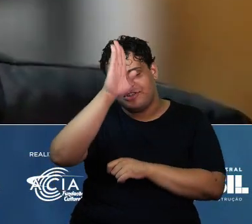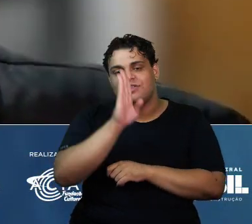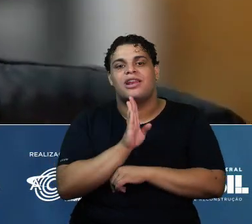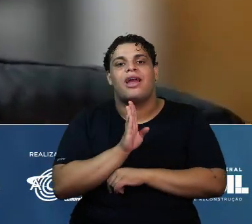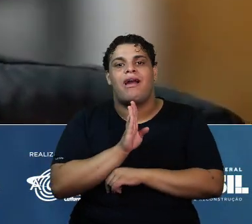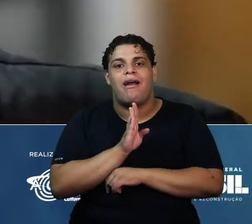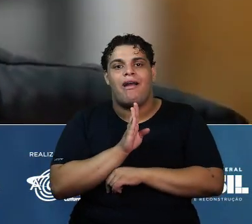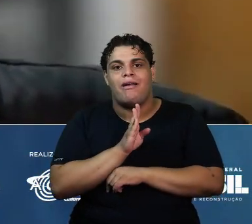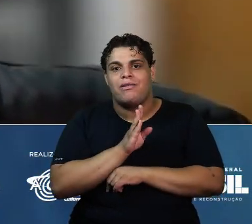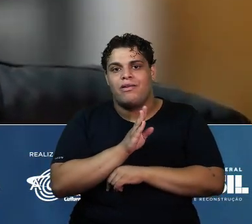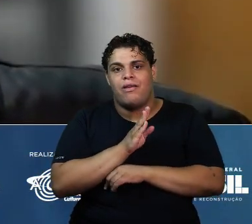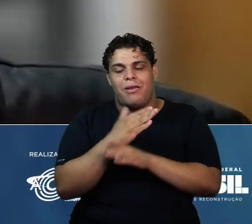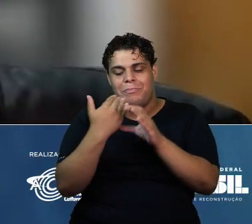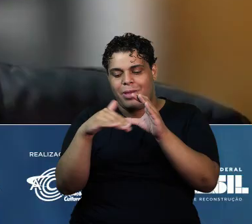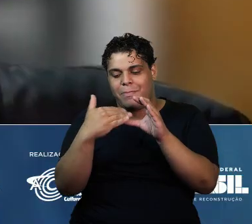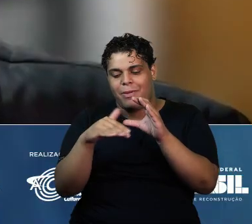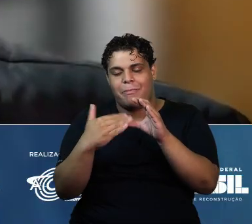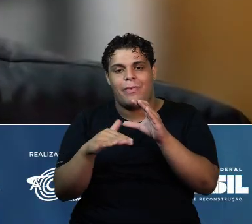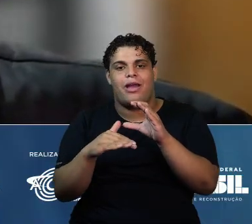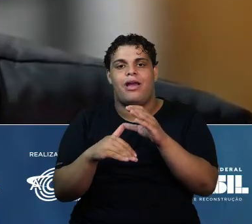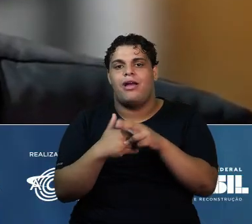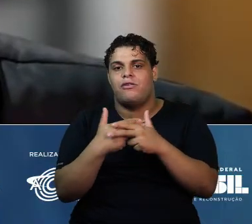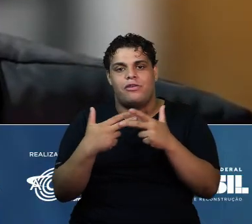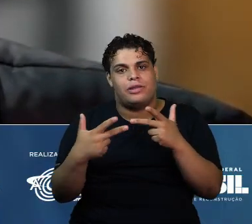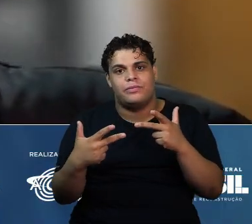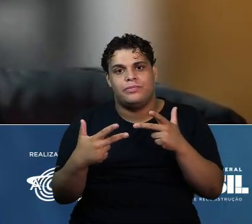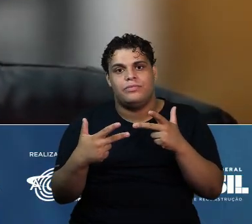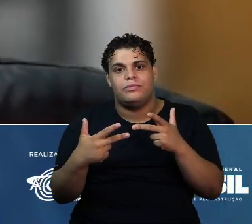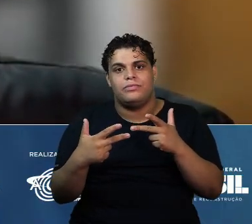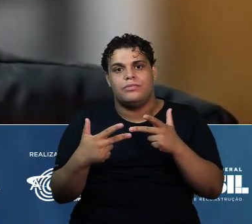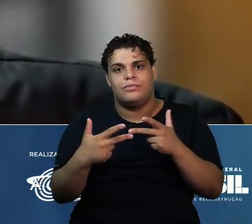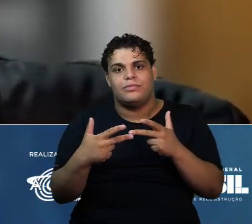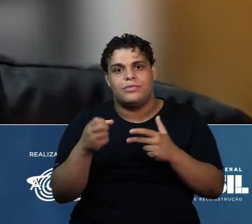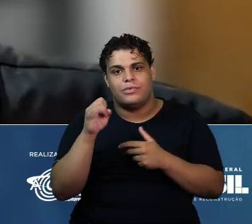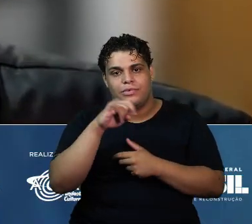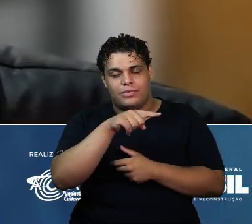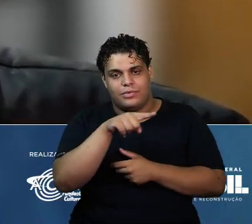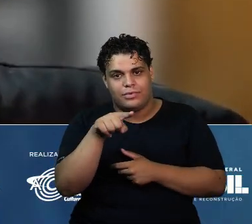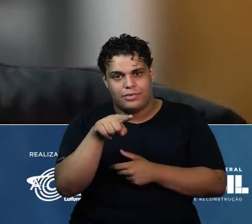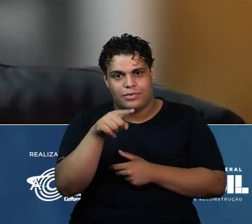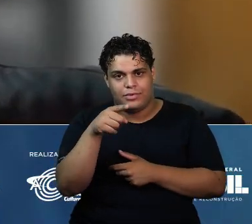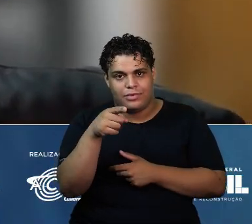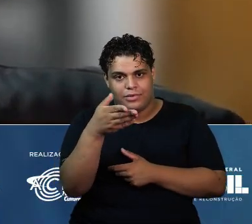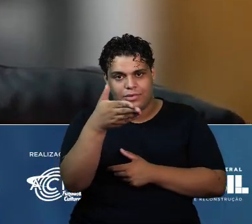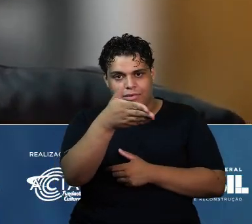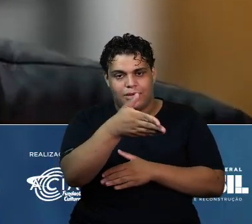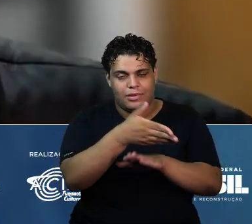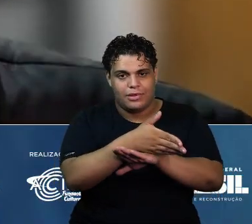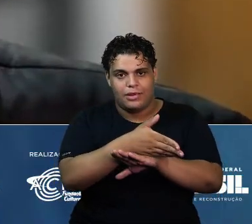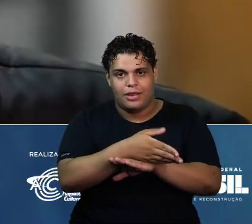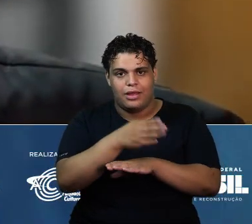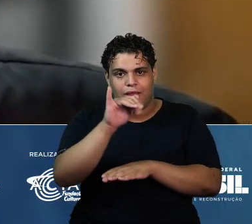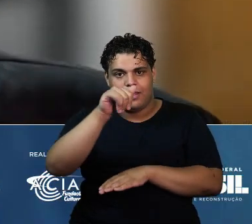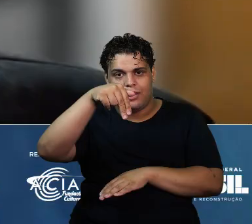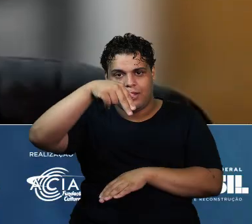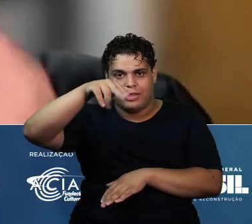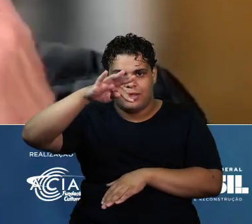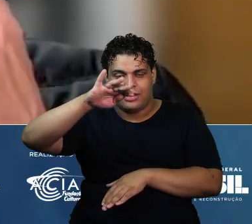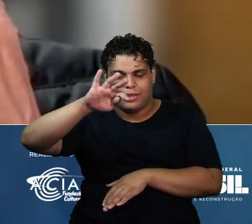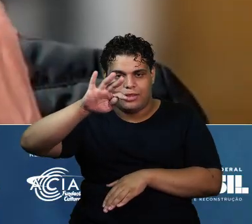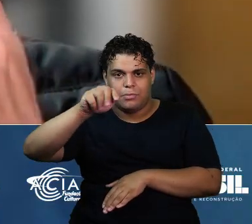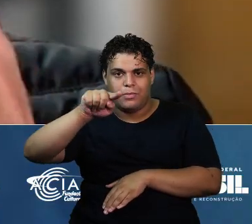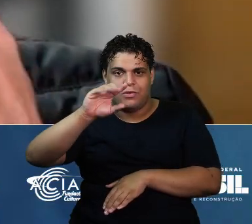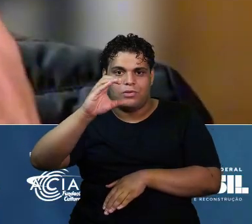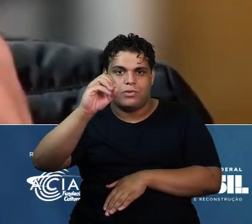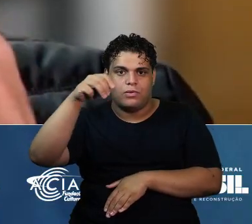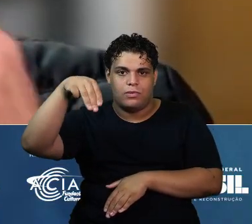cria materiais, a gente faz uma série de coisas. Quem quiser entrar no nosso site, inat.com.br, vai lá em conteúdos, tem uma